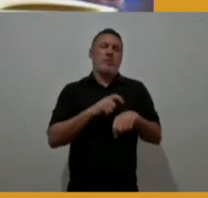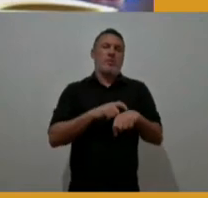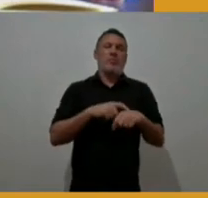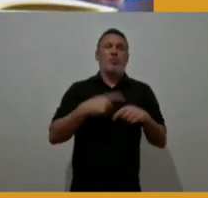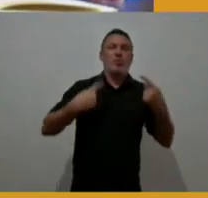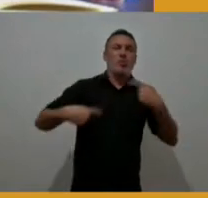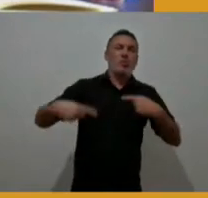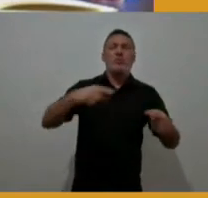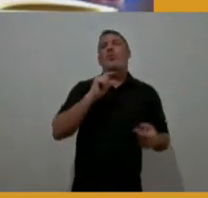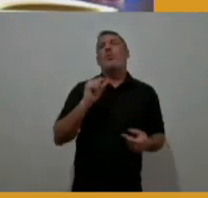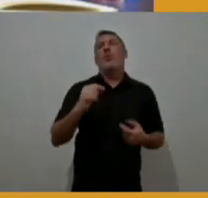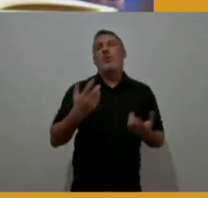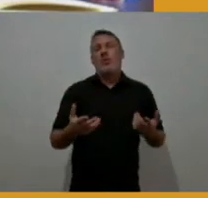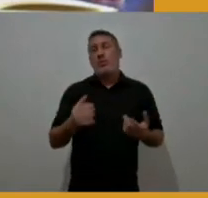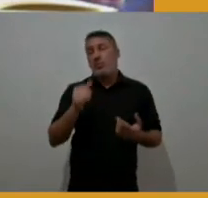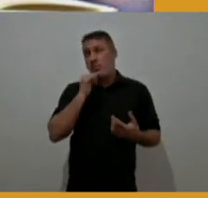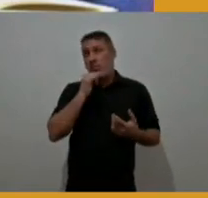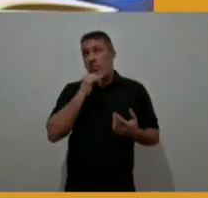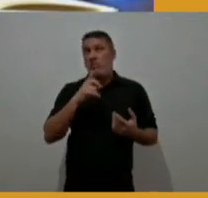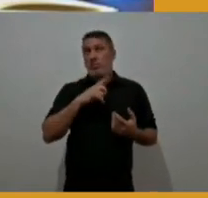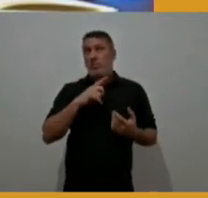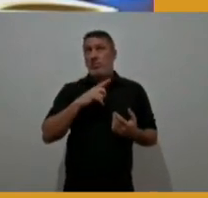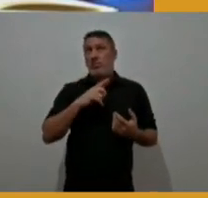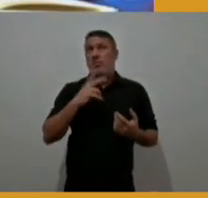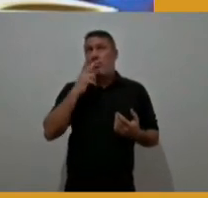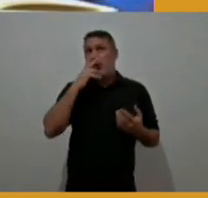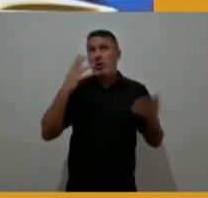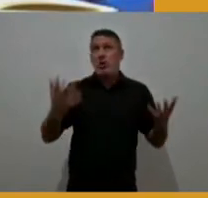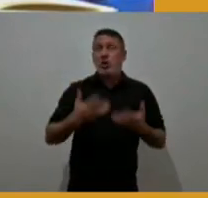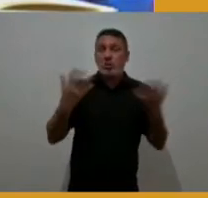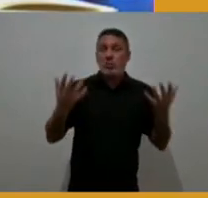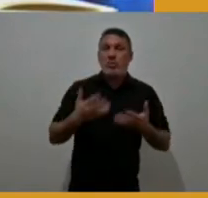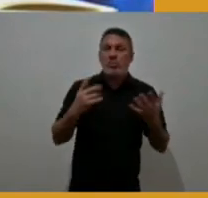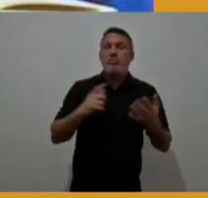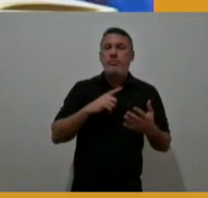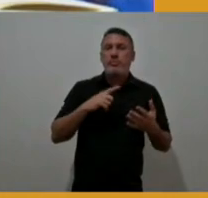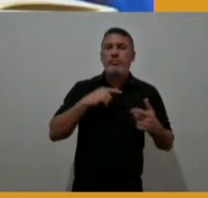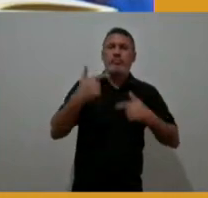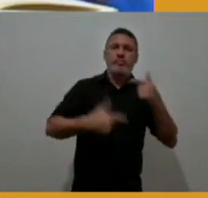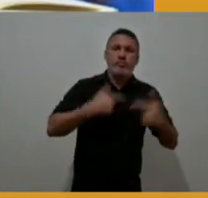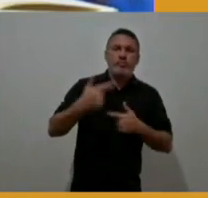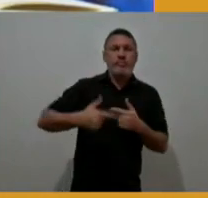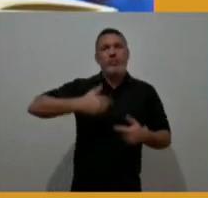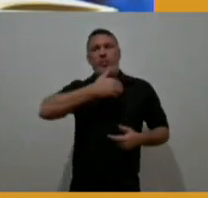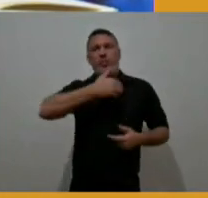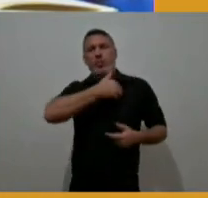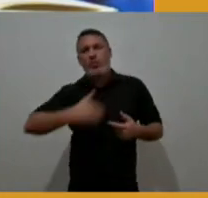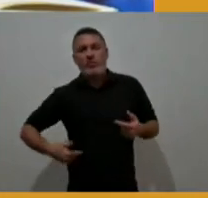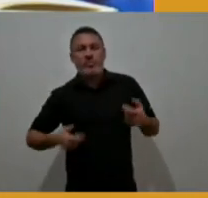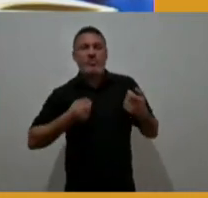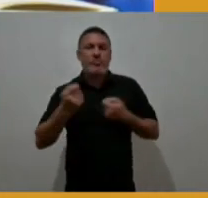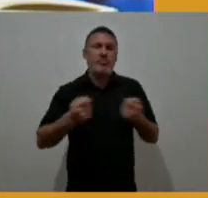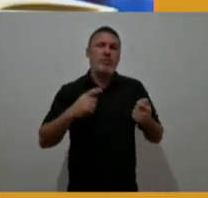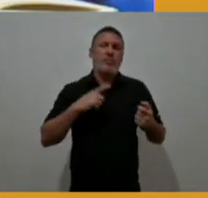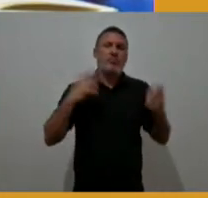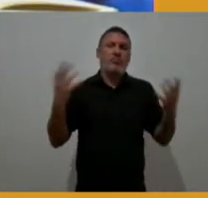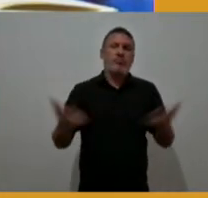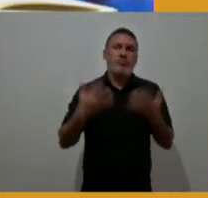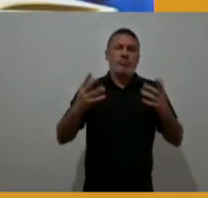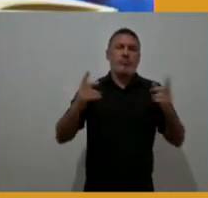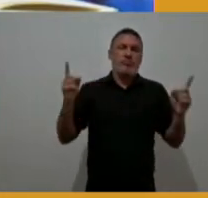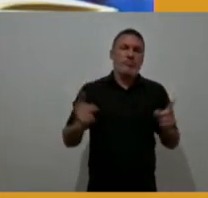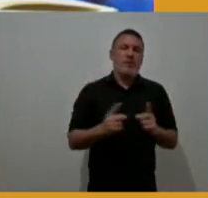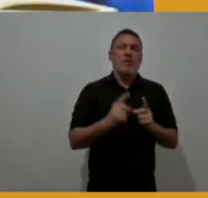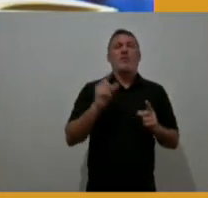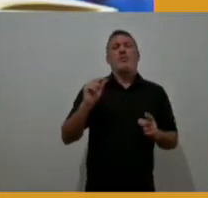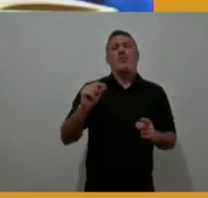que está estimulando, certas atividades governamentais estão estimulando o curto prazo, tendo em vista as